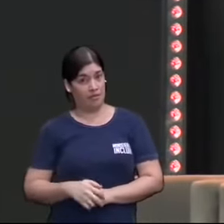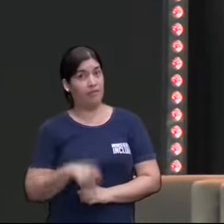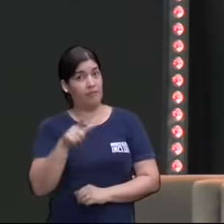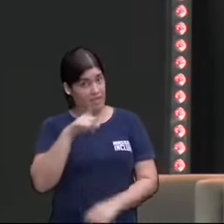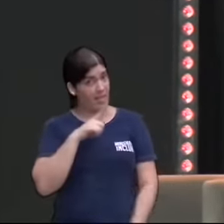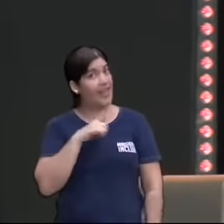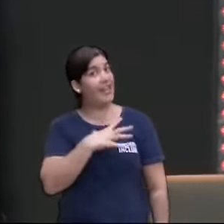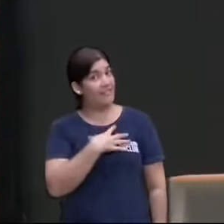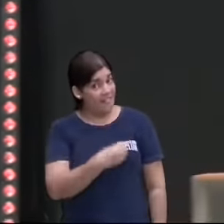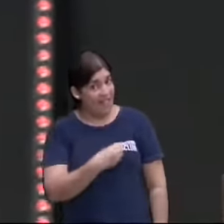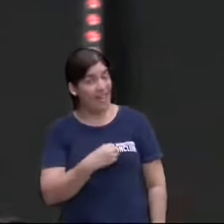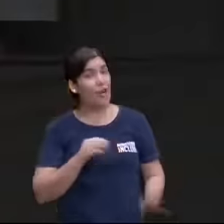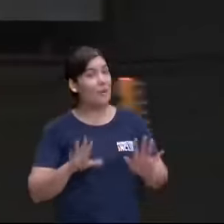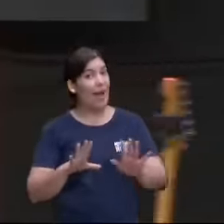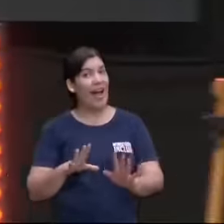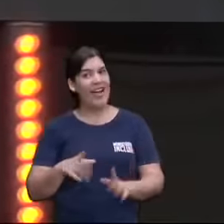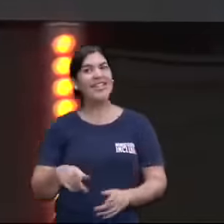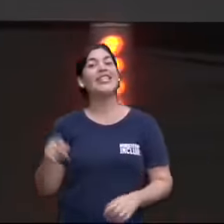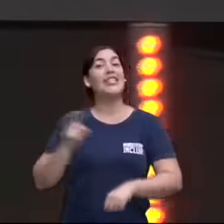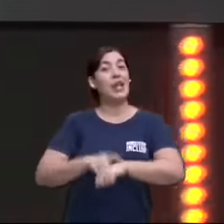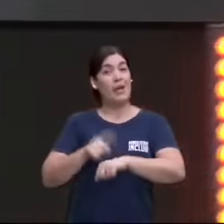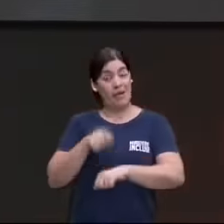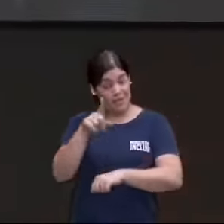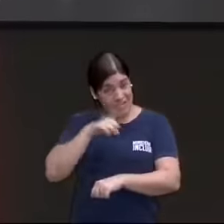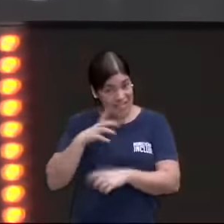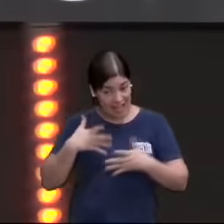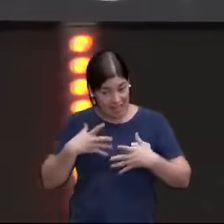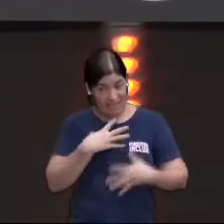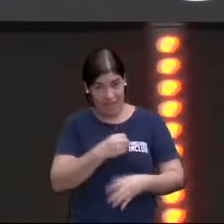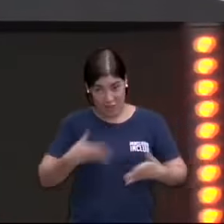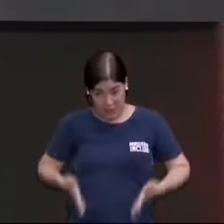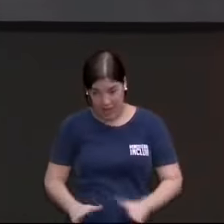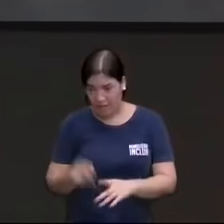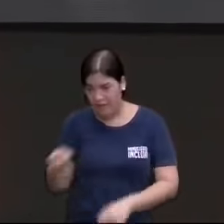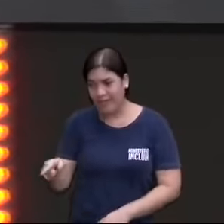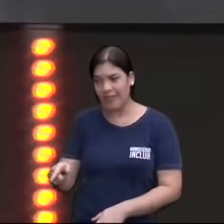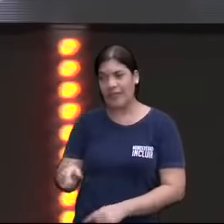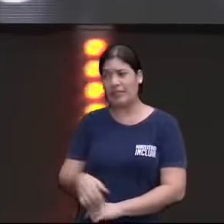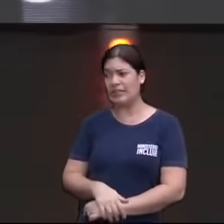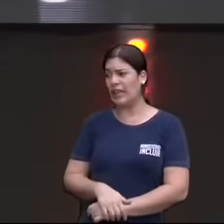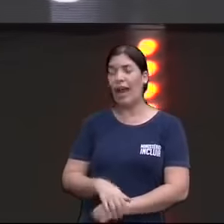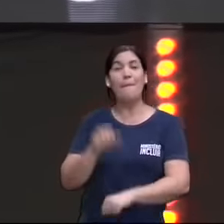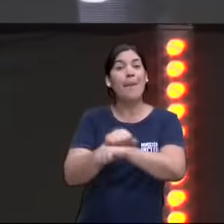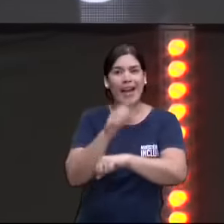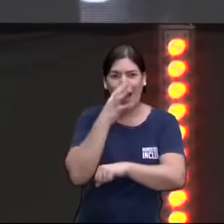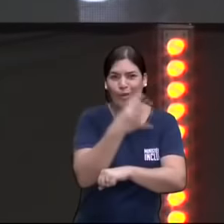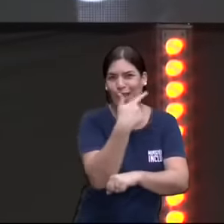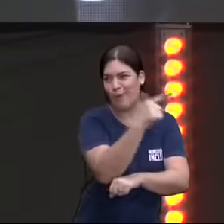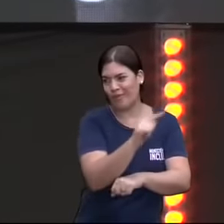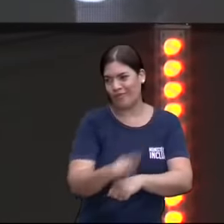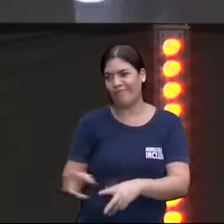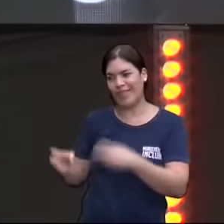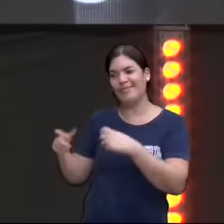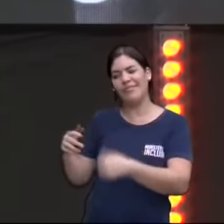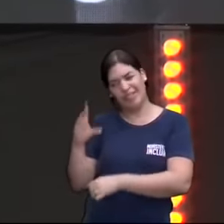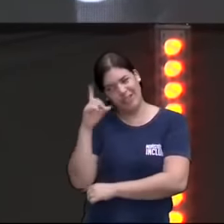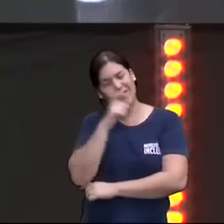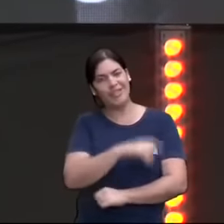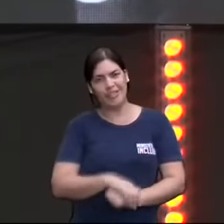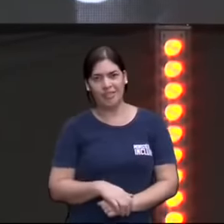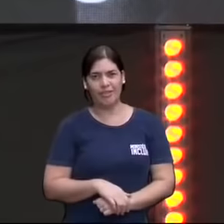Aí quando você tem filho, você para com a palhaçada de julgar os outros. Né? Até você ter filho. Enquanto você não tem filho, você é o